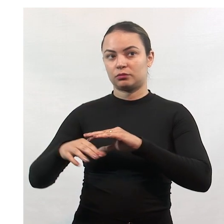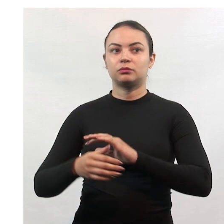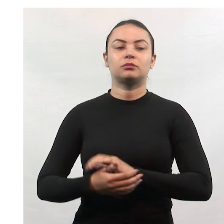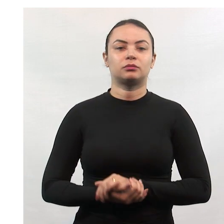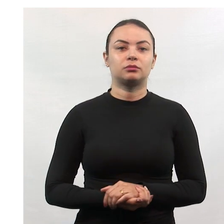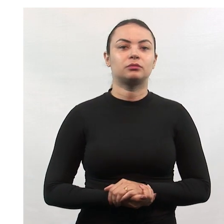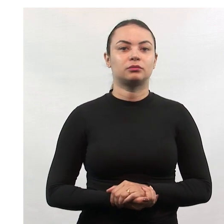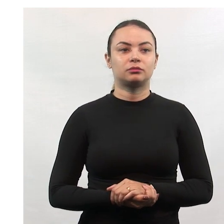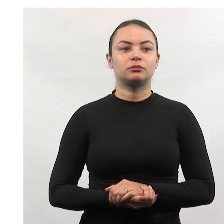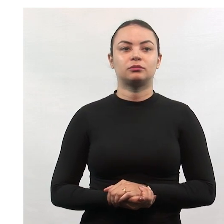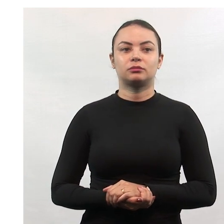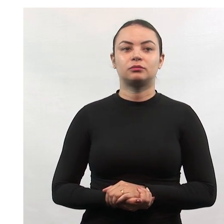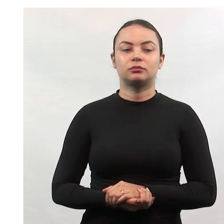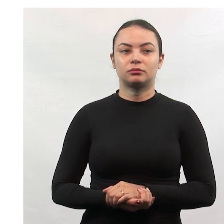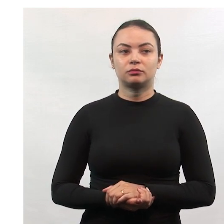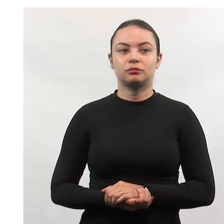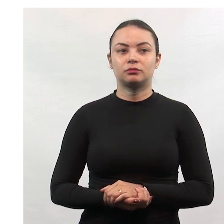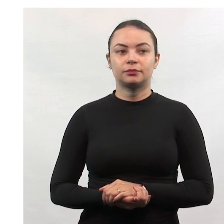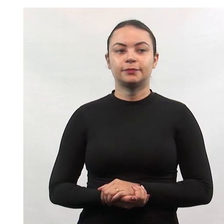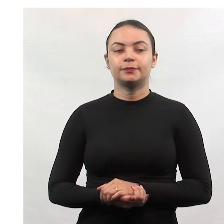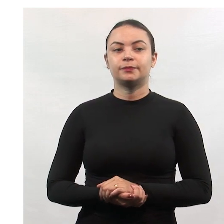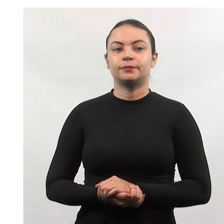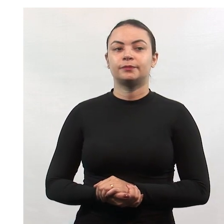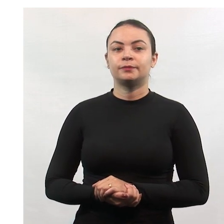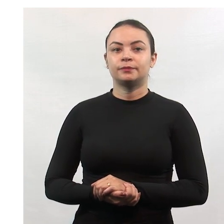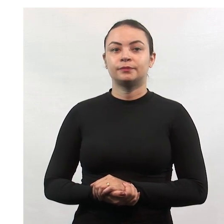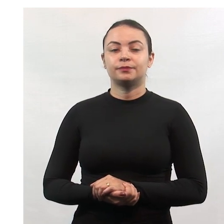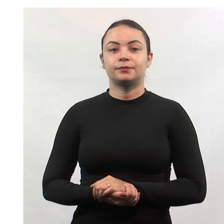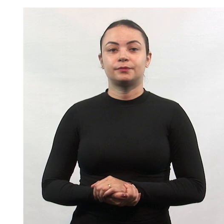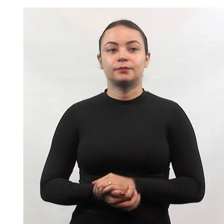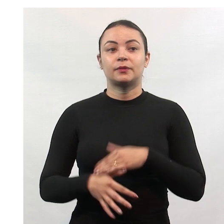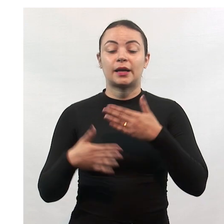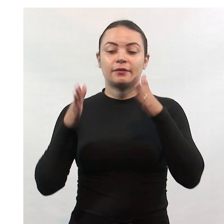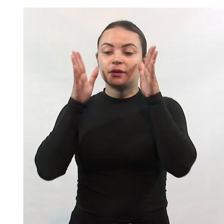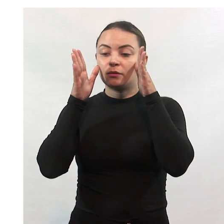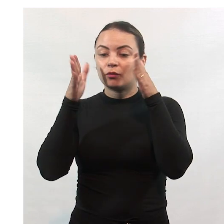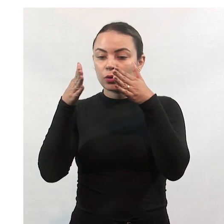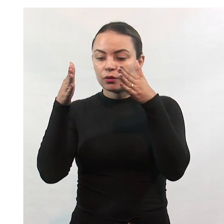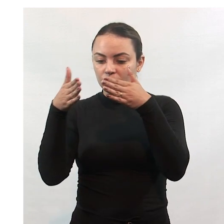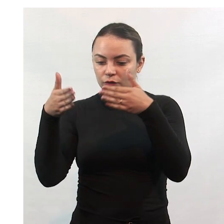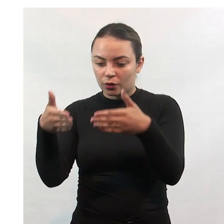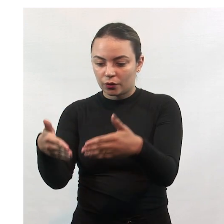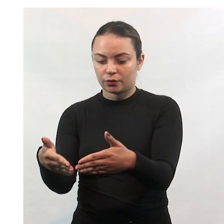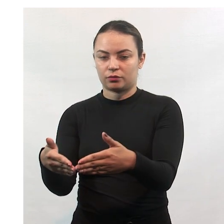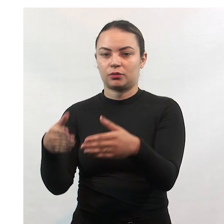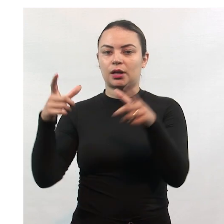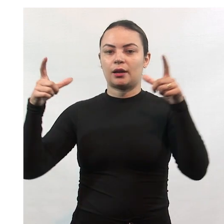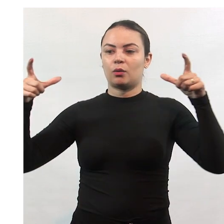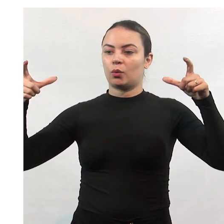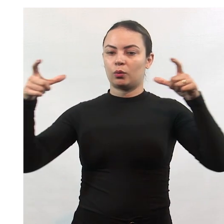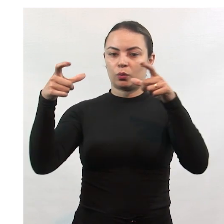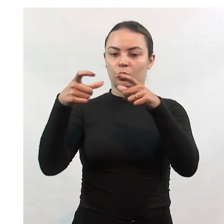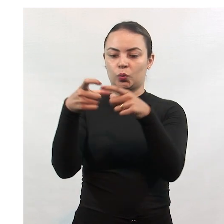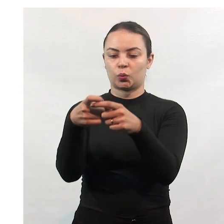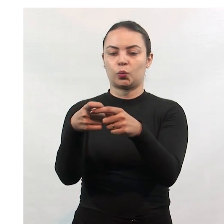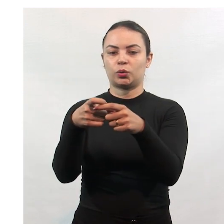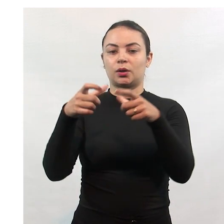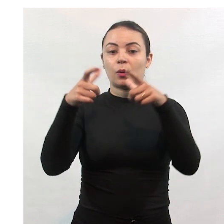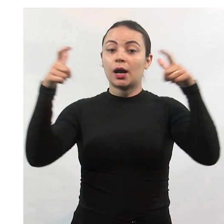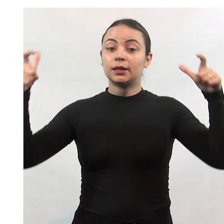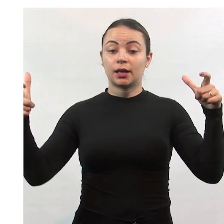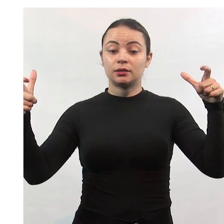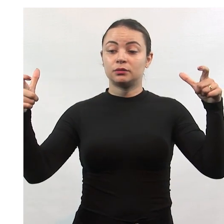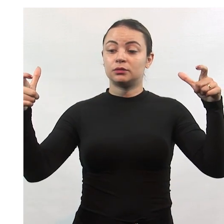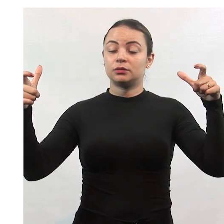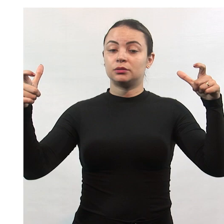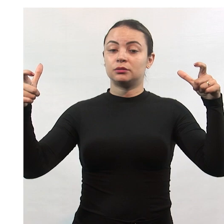humanas, com a sub-área da educação, né, dentro da área da ciência, e aí você vem afunilando um pouquinho mais sobre isso,